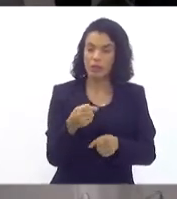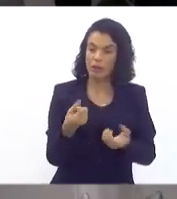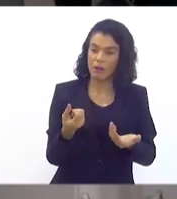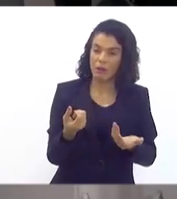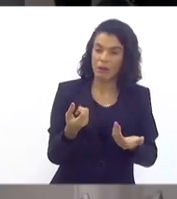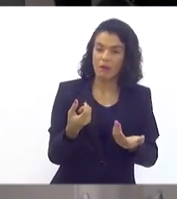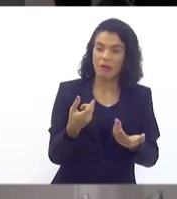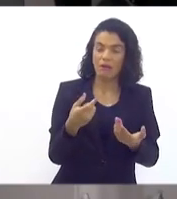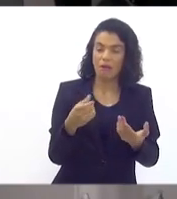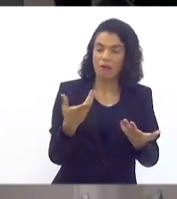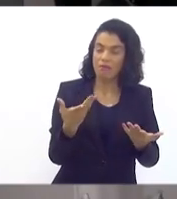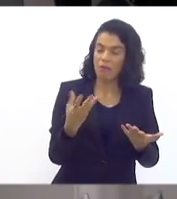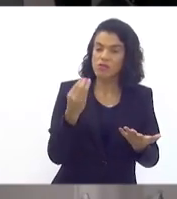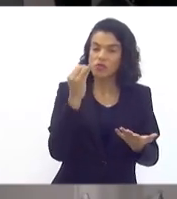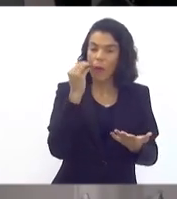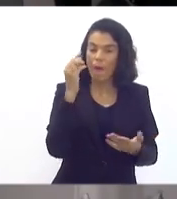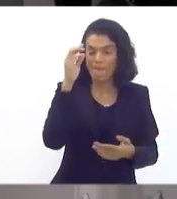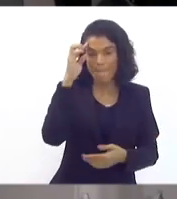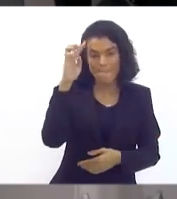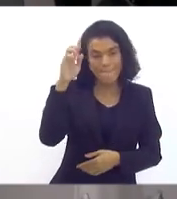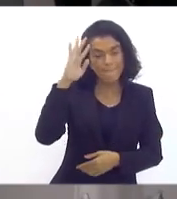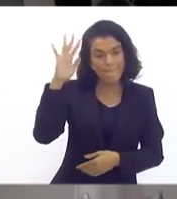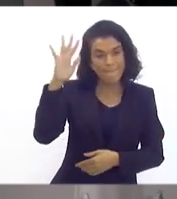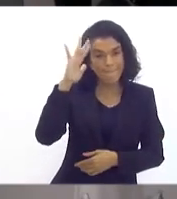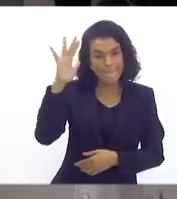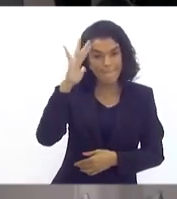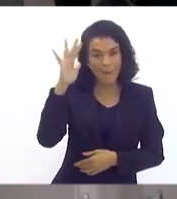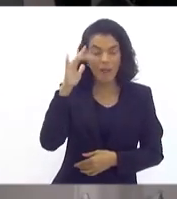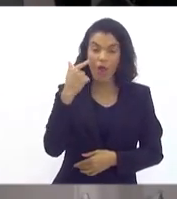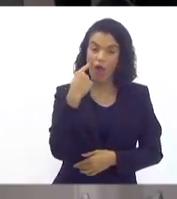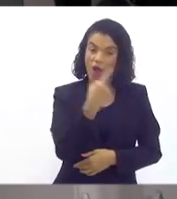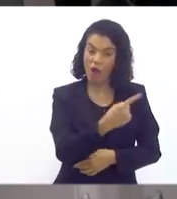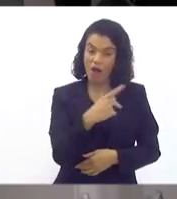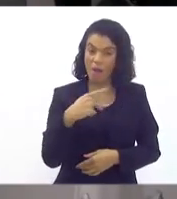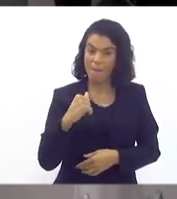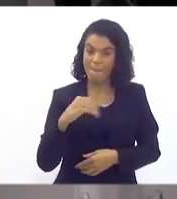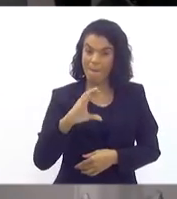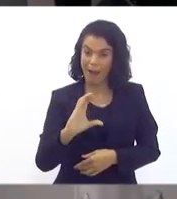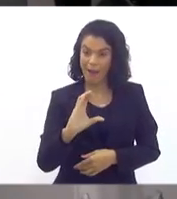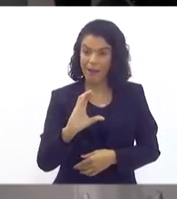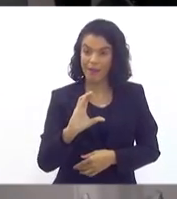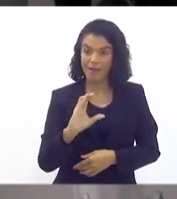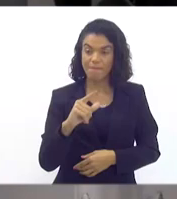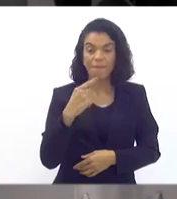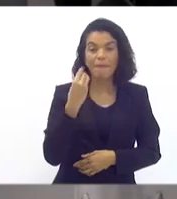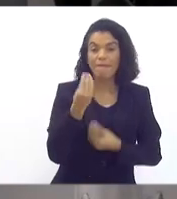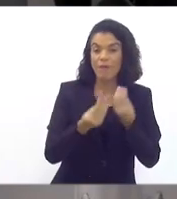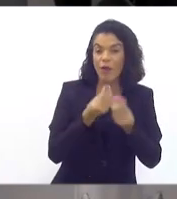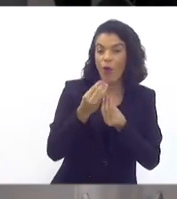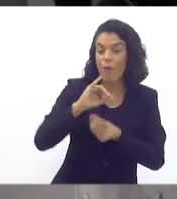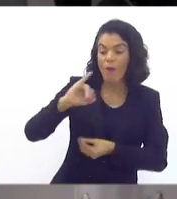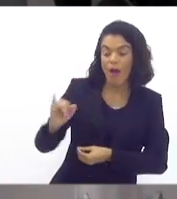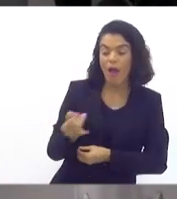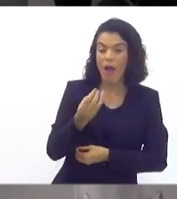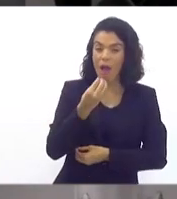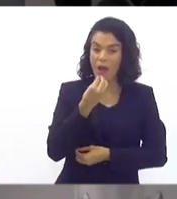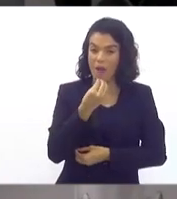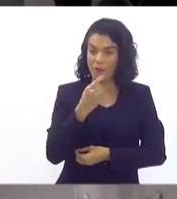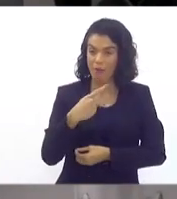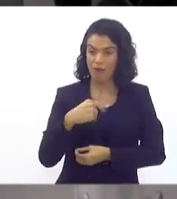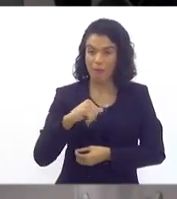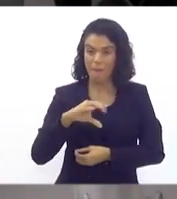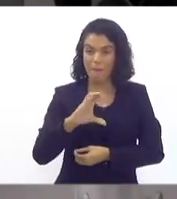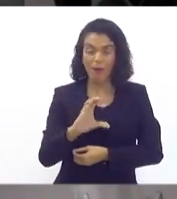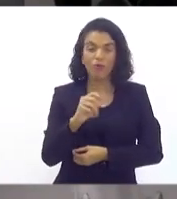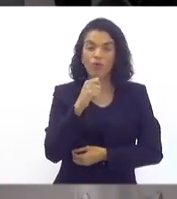mania Nossa de só pensar Brasil imundo vamos olhar esse pac e tá olhando como a gente pode se aproveitar ele e